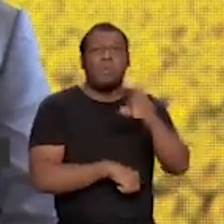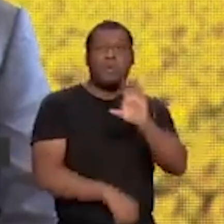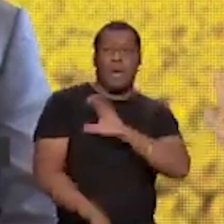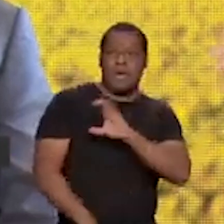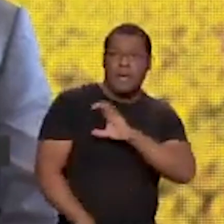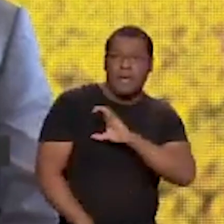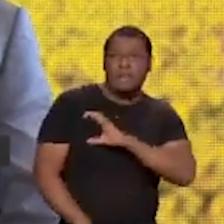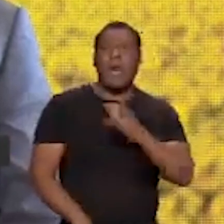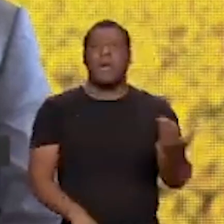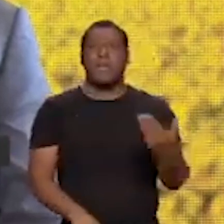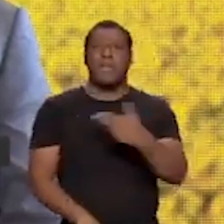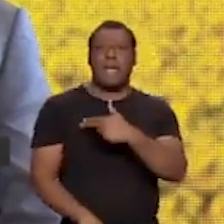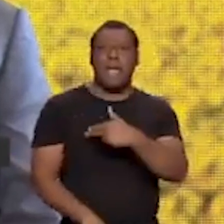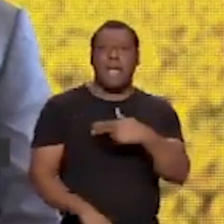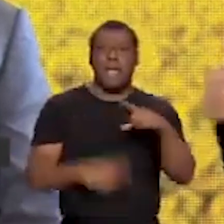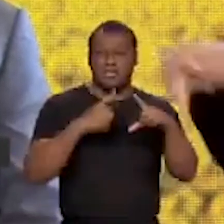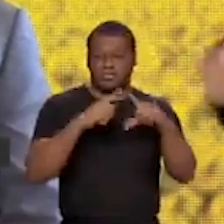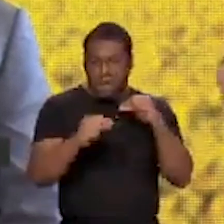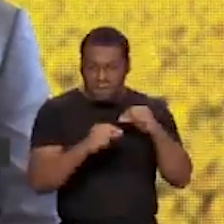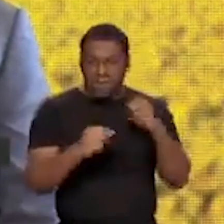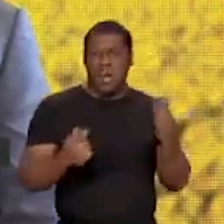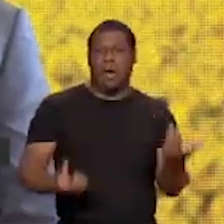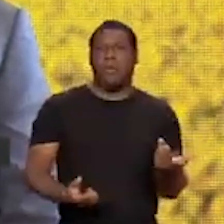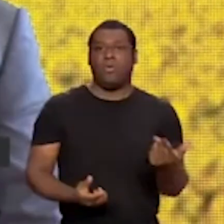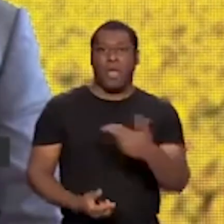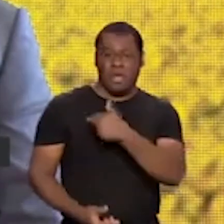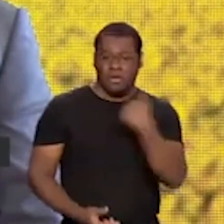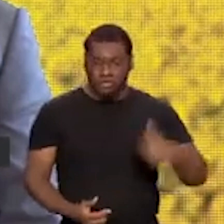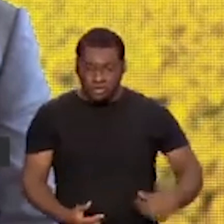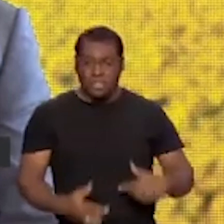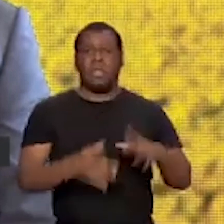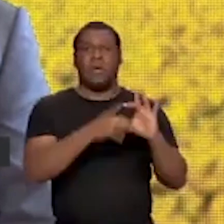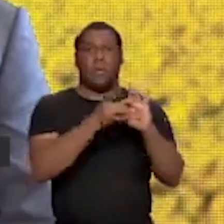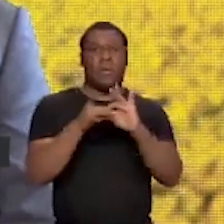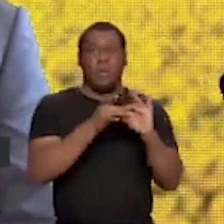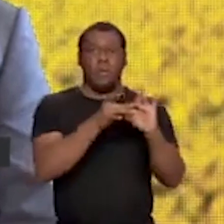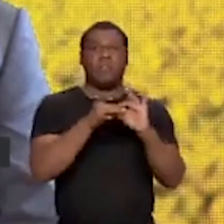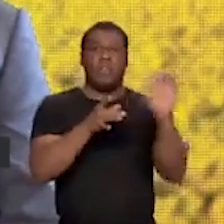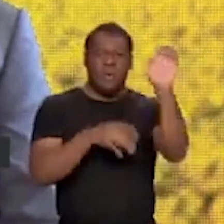o Japão, todos os países. E o Brasil é o país que